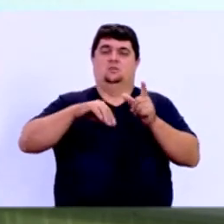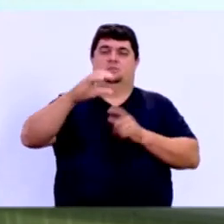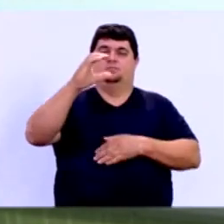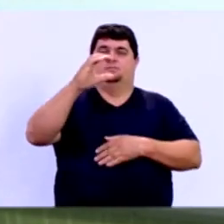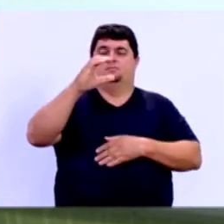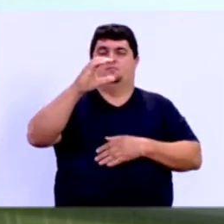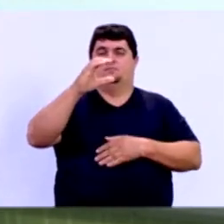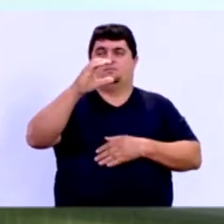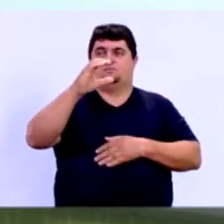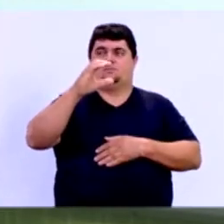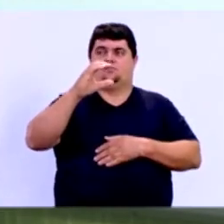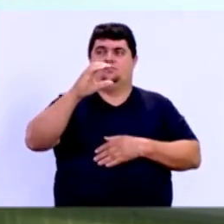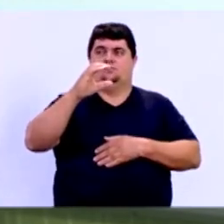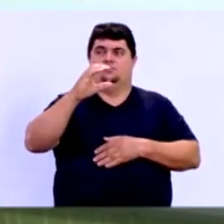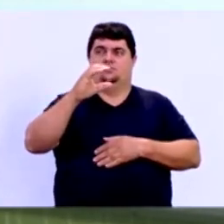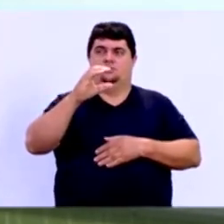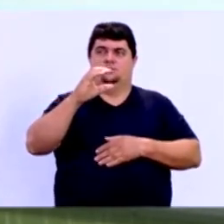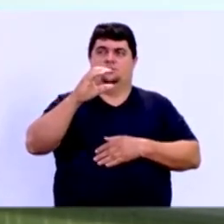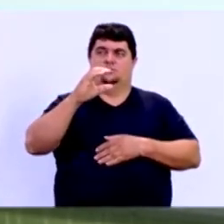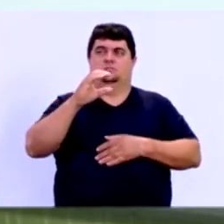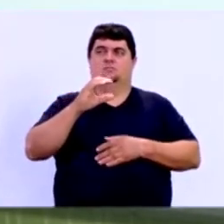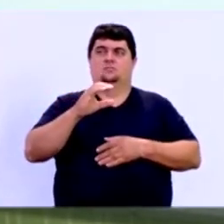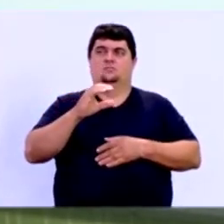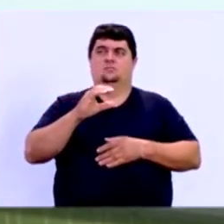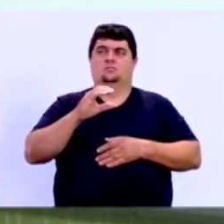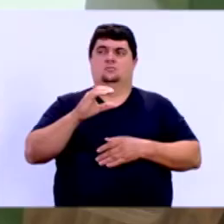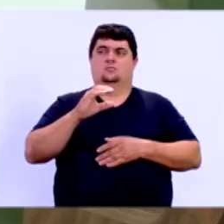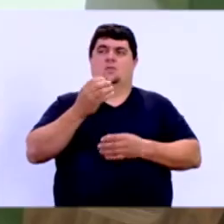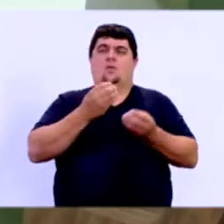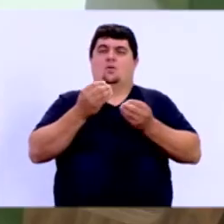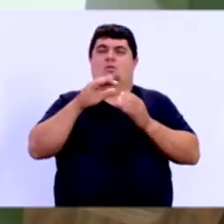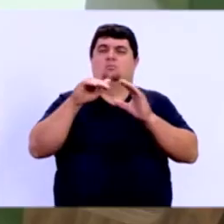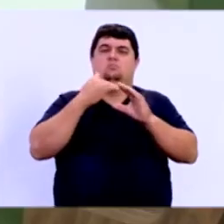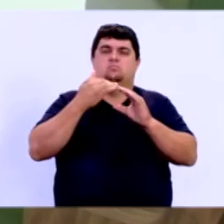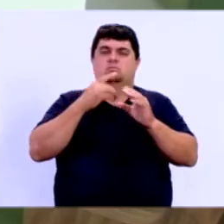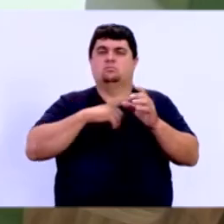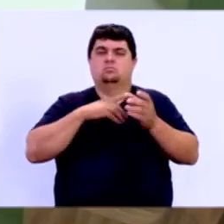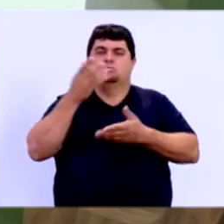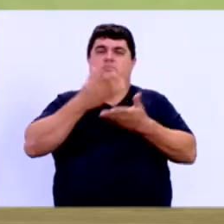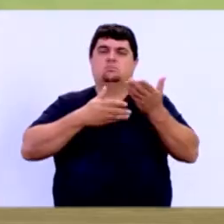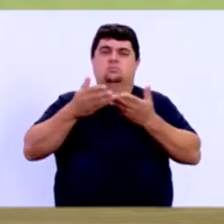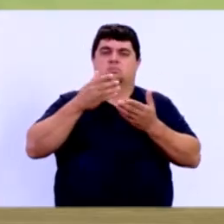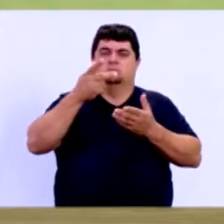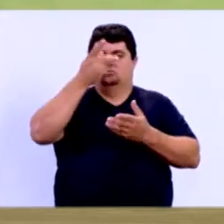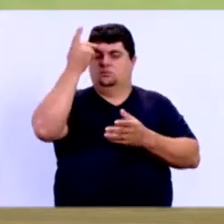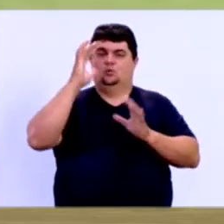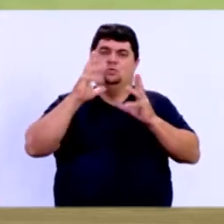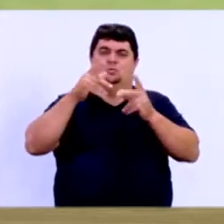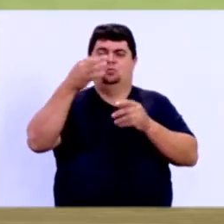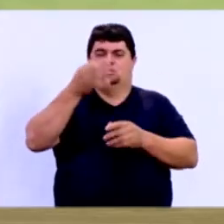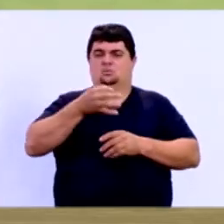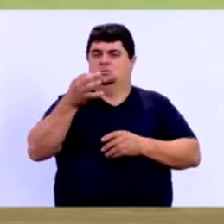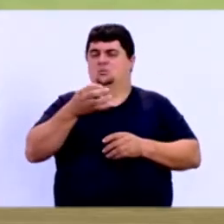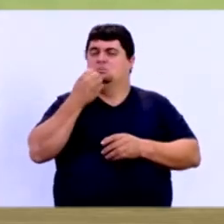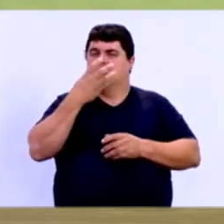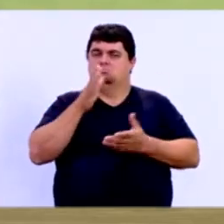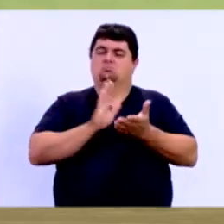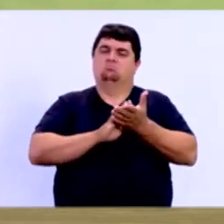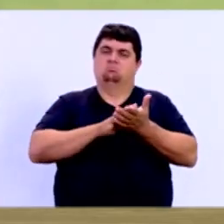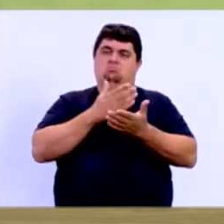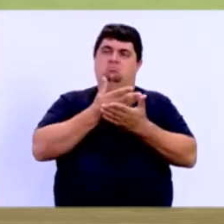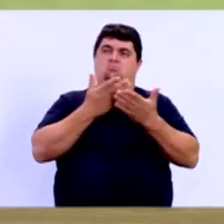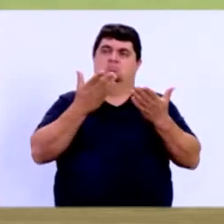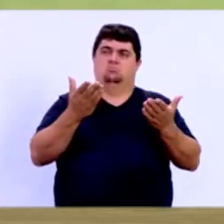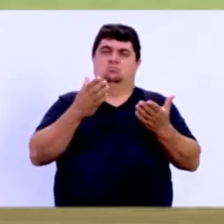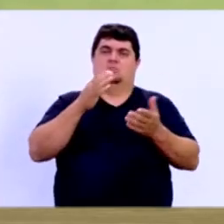C de coração, né, professor? Como está o nosso chat aí, professor? O pessoal acertando aí muito bem nas questões, o